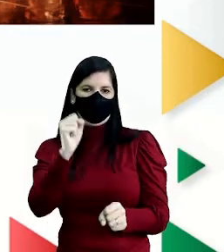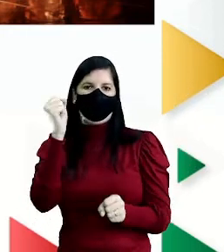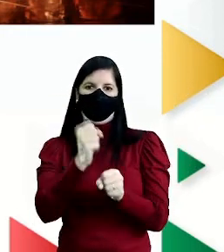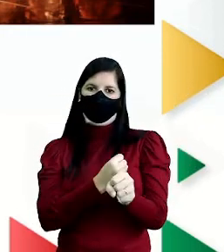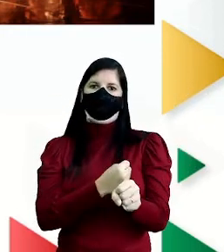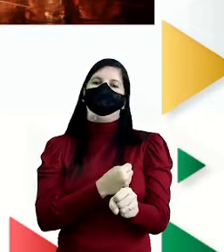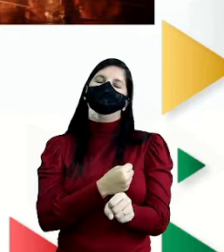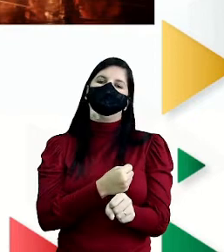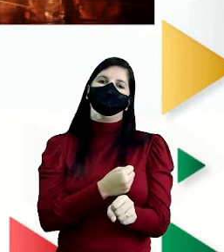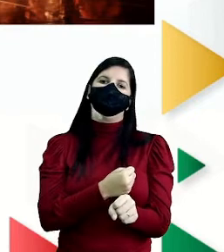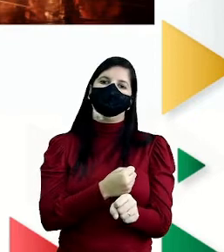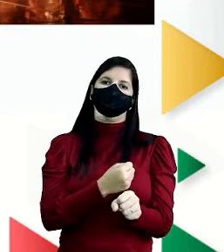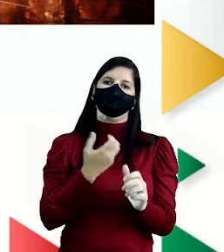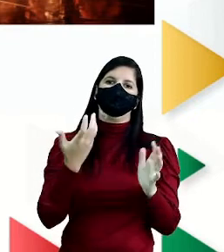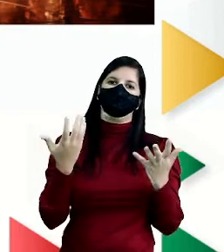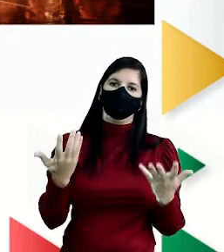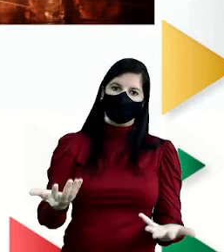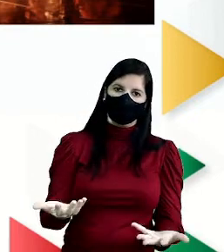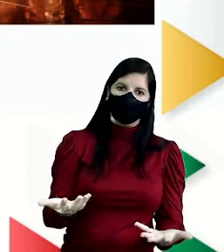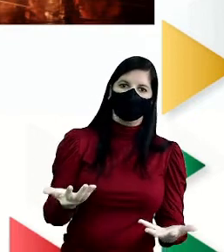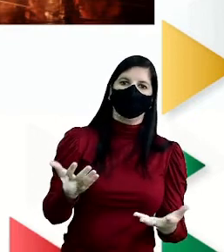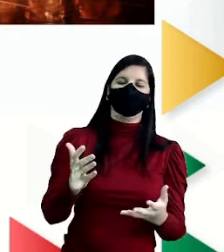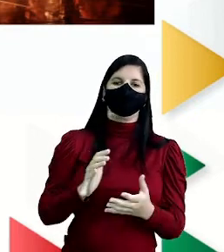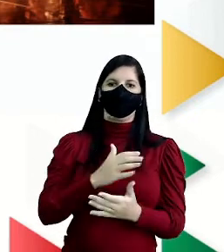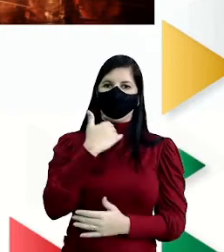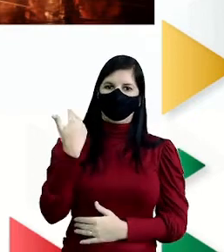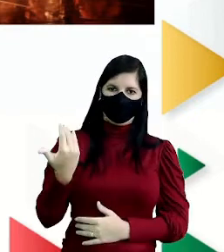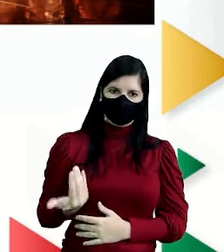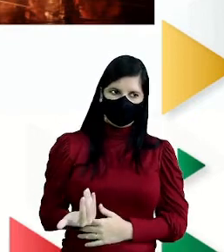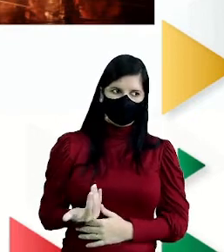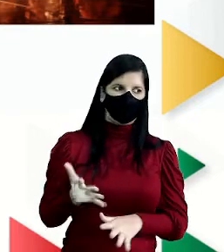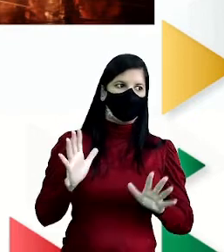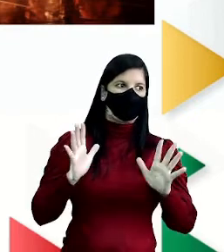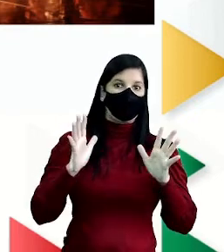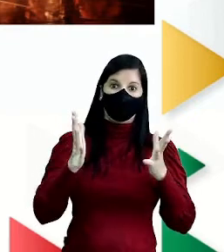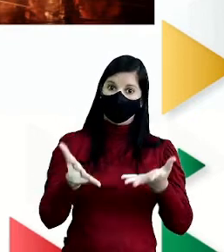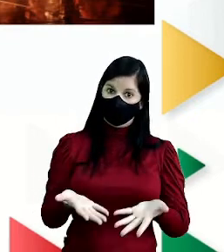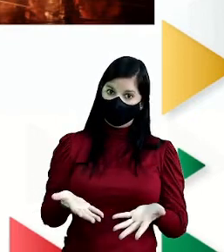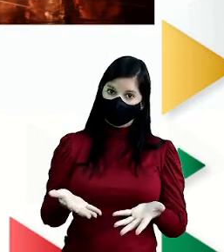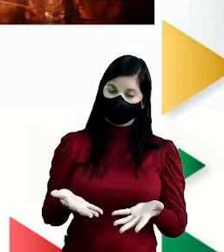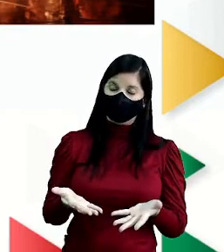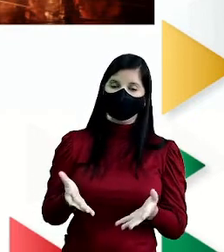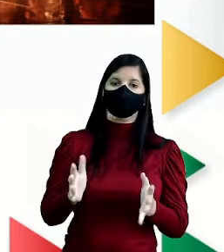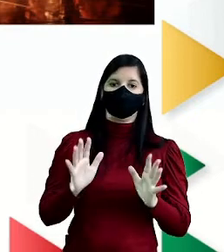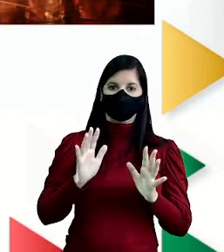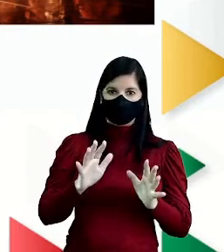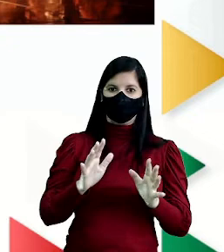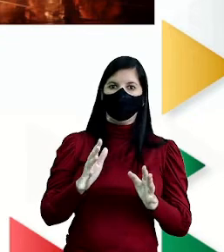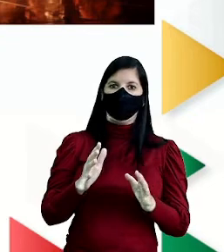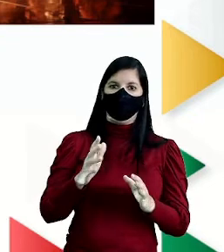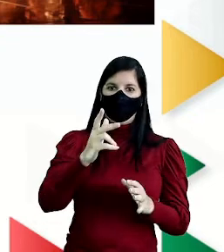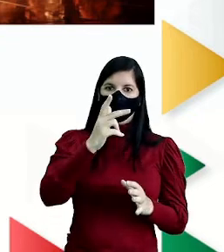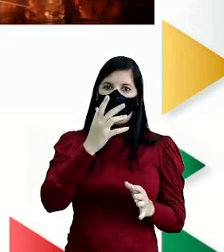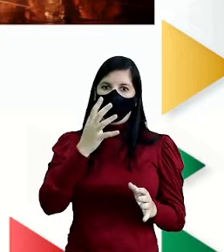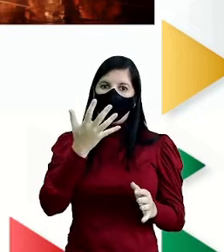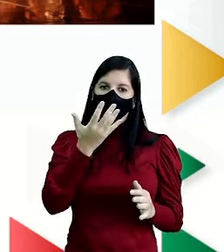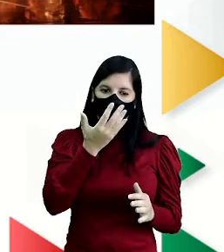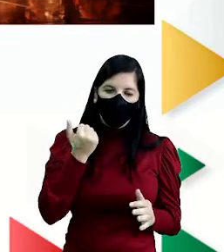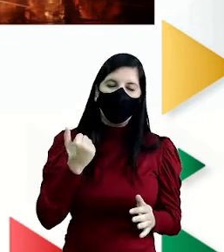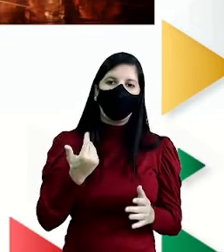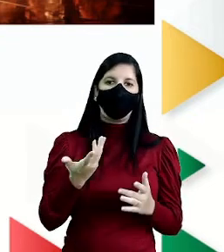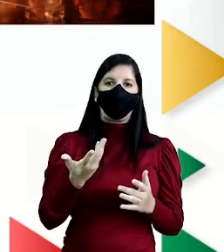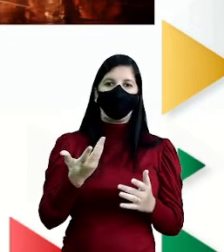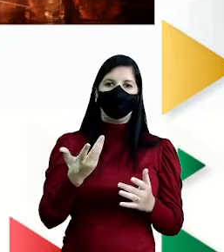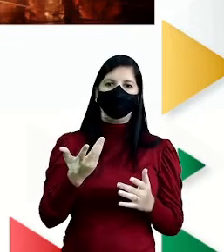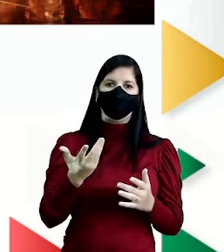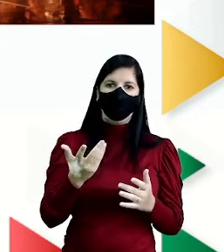abrigo. Então, quando esse cervo morre, né, ele é morto pelo caçador, ele vai servir de alimento, de calçado, né,